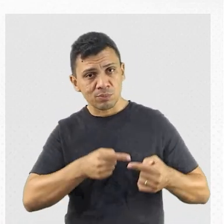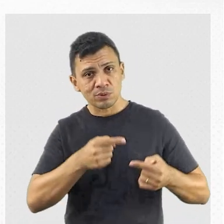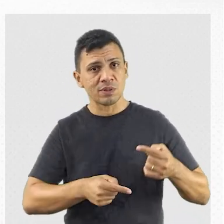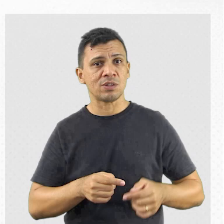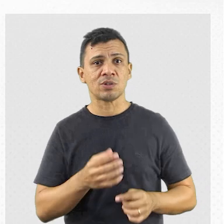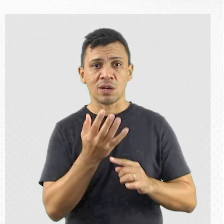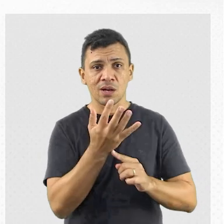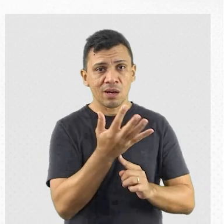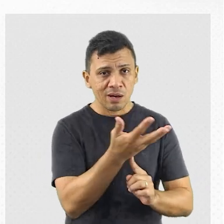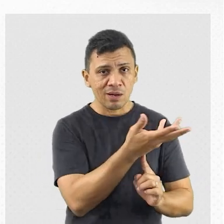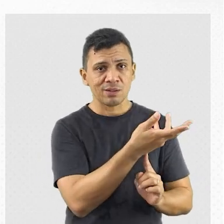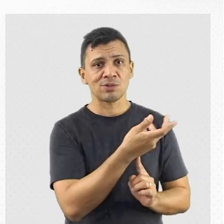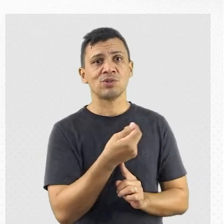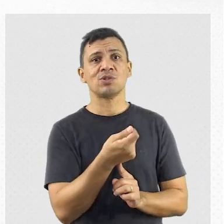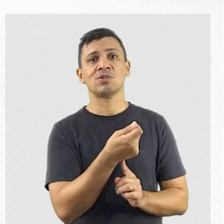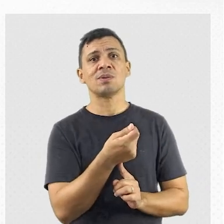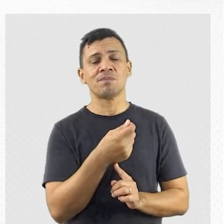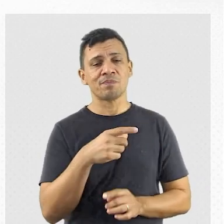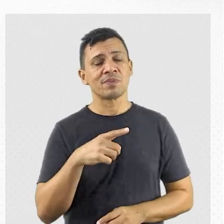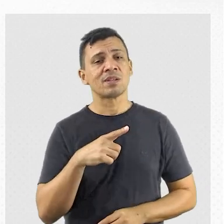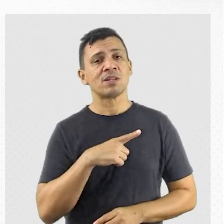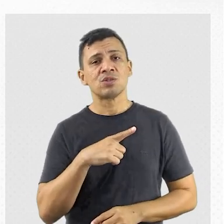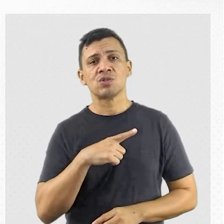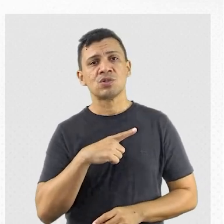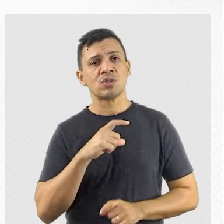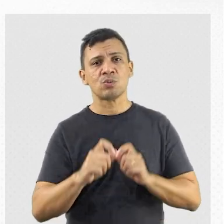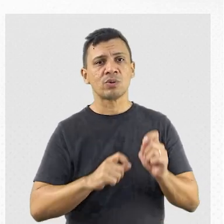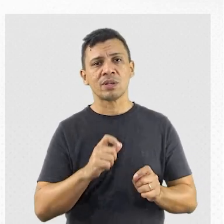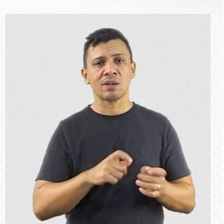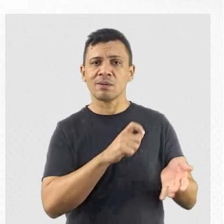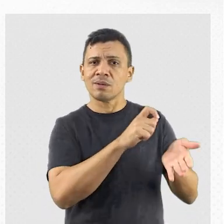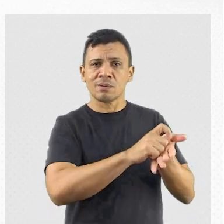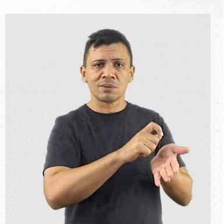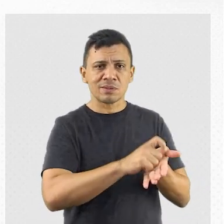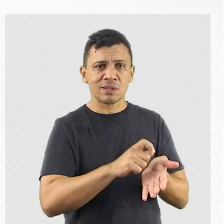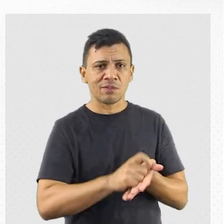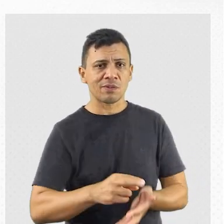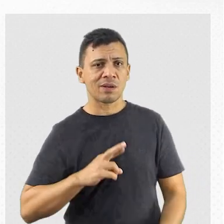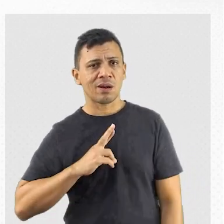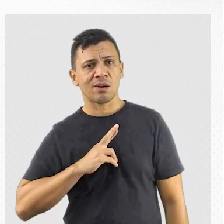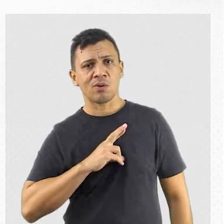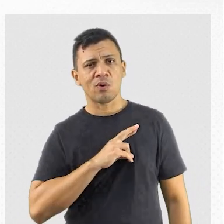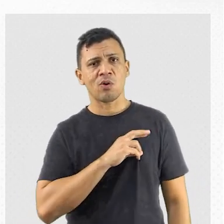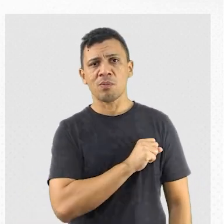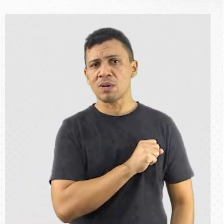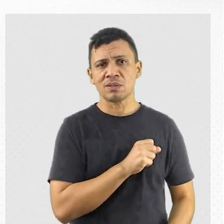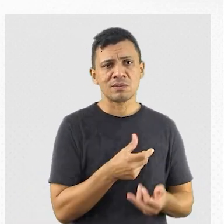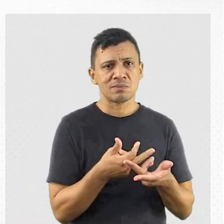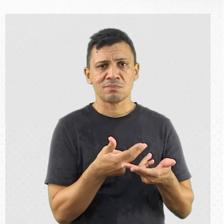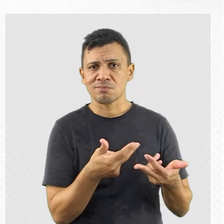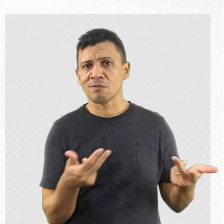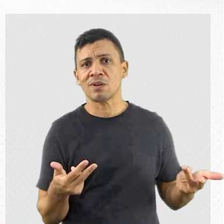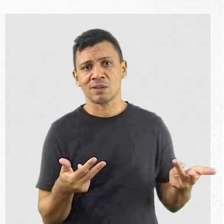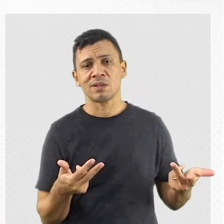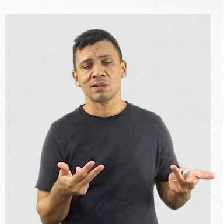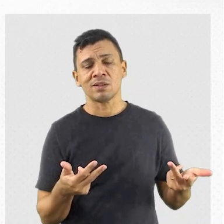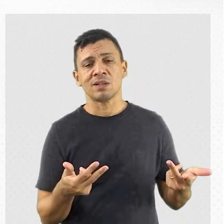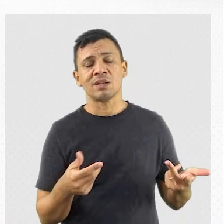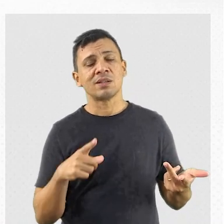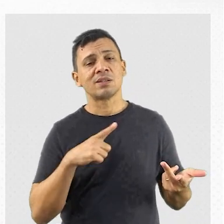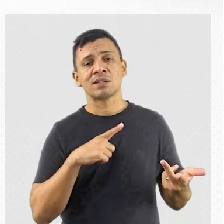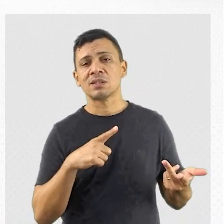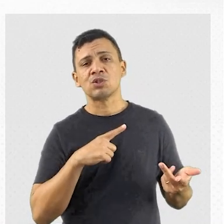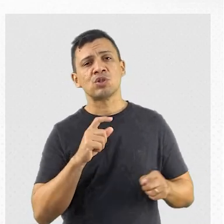a geografia, tá? Então, todas as ciências humanas, mas também as ciências sociais, como é o caso do direito, por